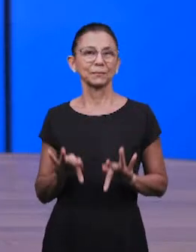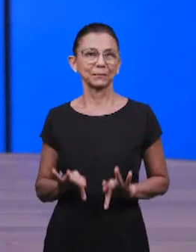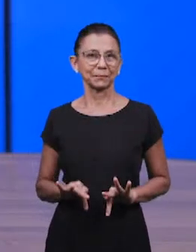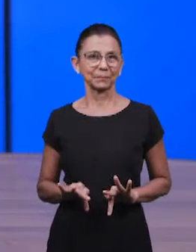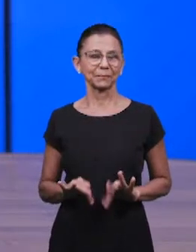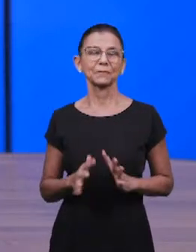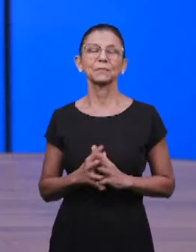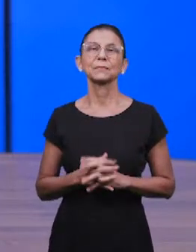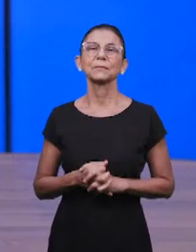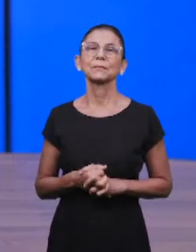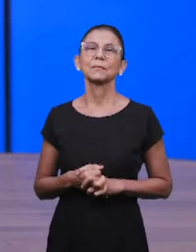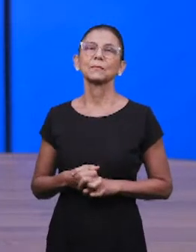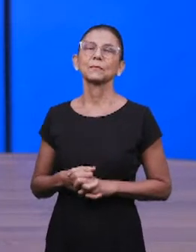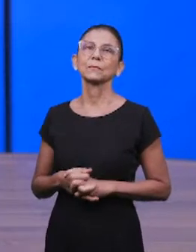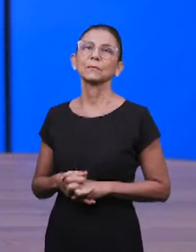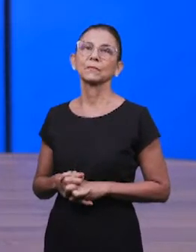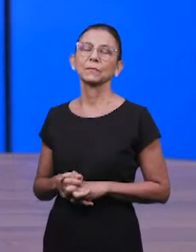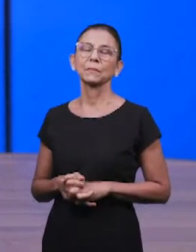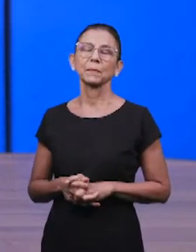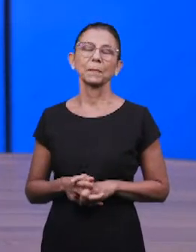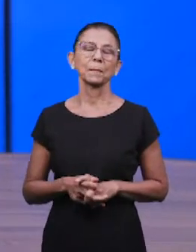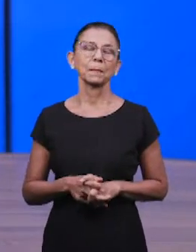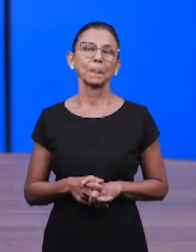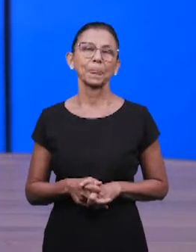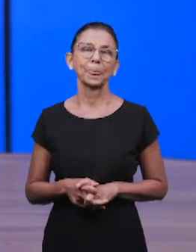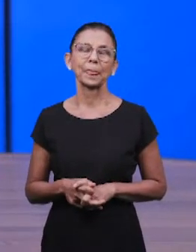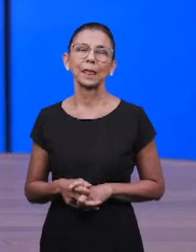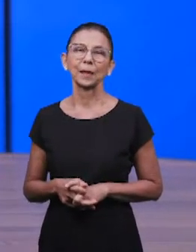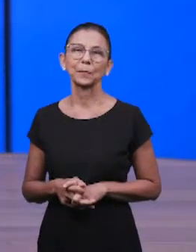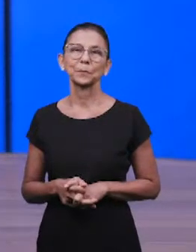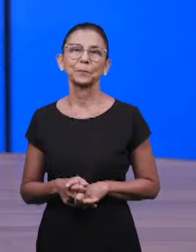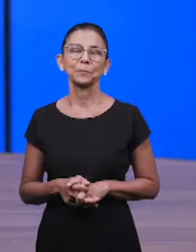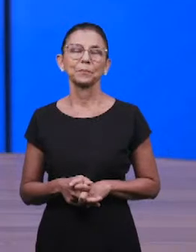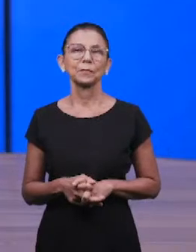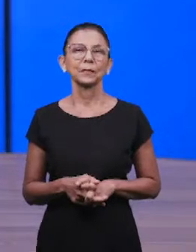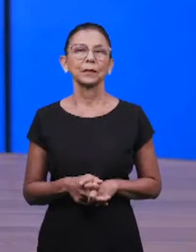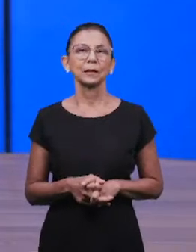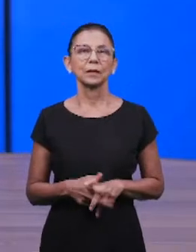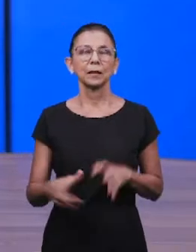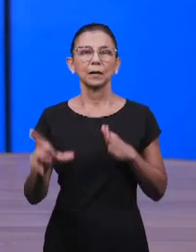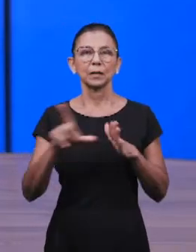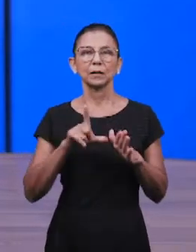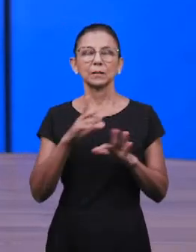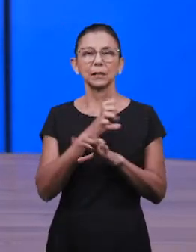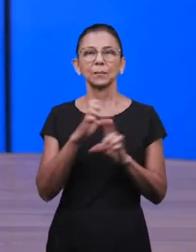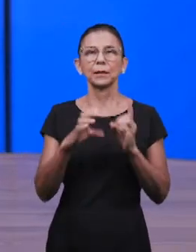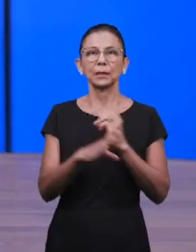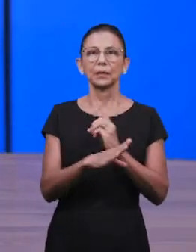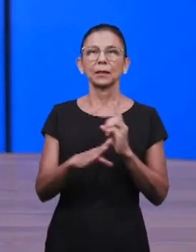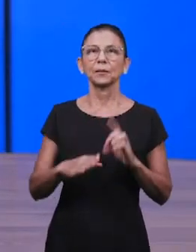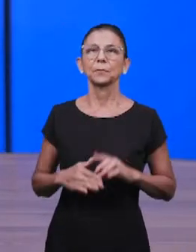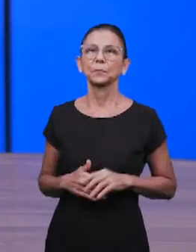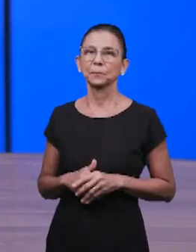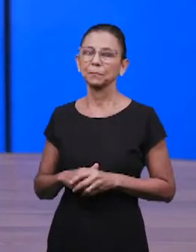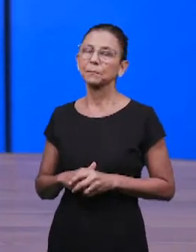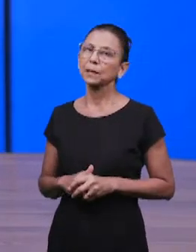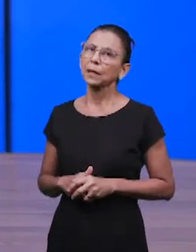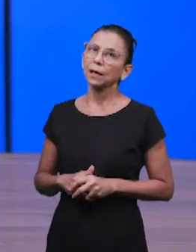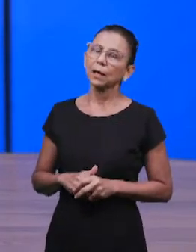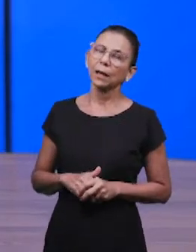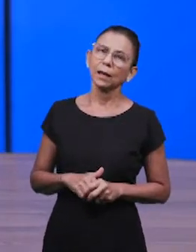ao final da nossa programação de hoje, que antecipa, né, as informações da Escola Bíblica Dominical, queremos aqui fazer ainda